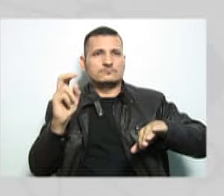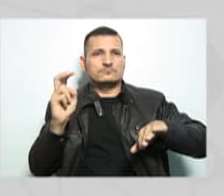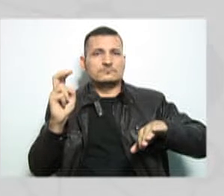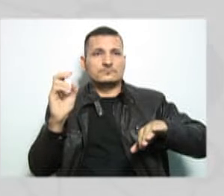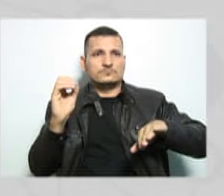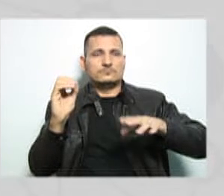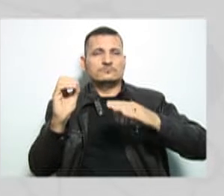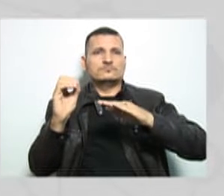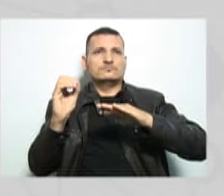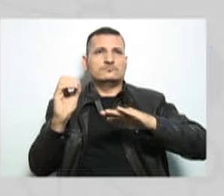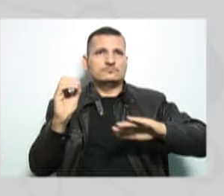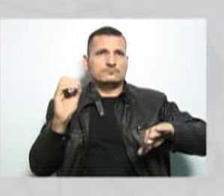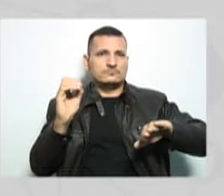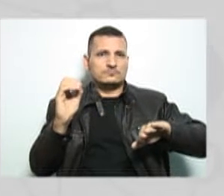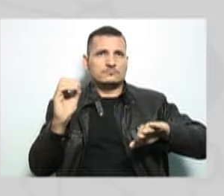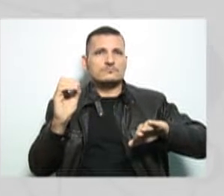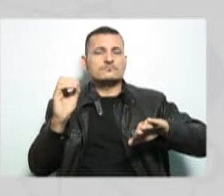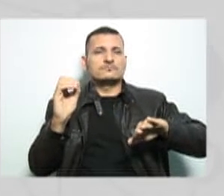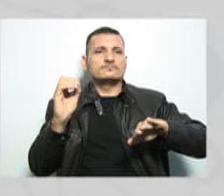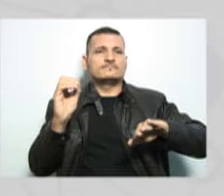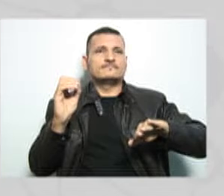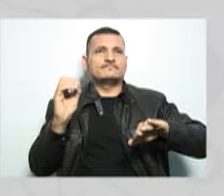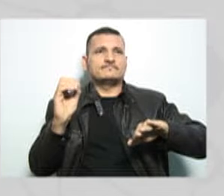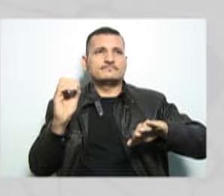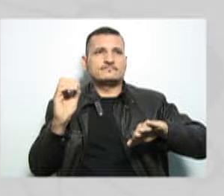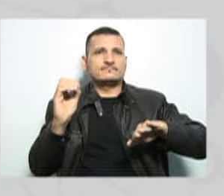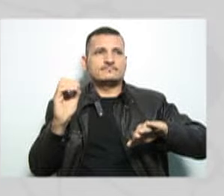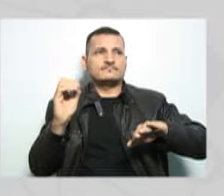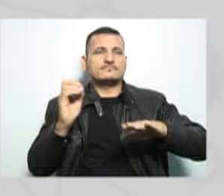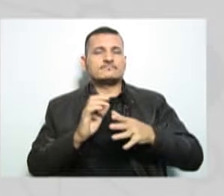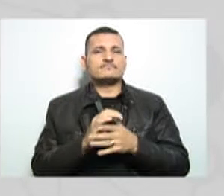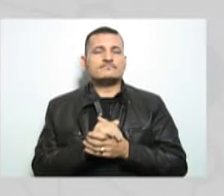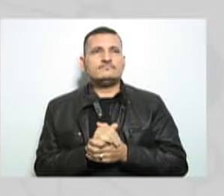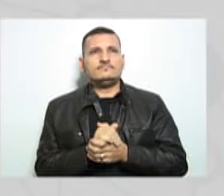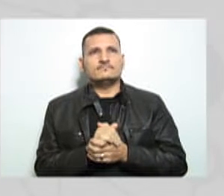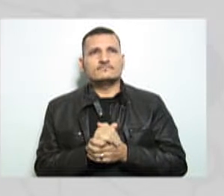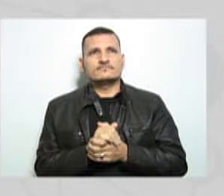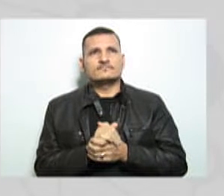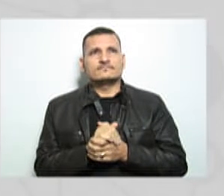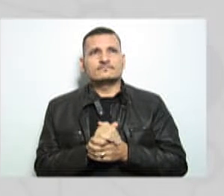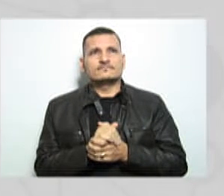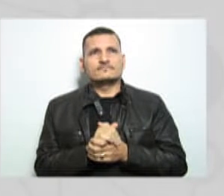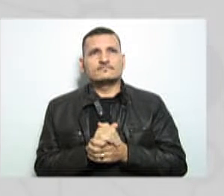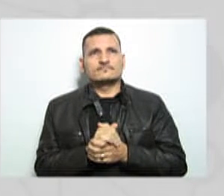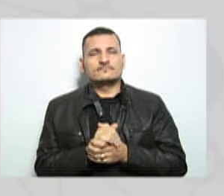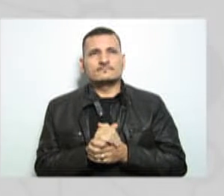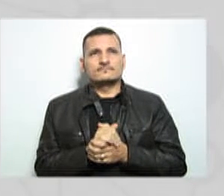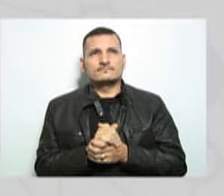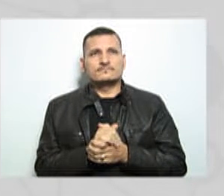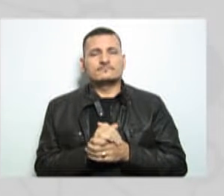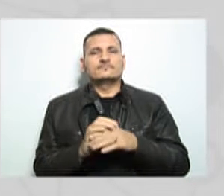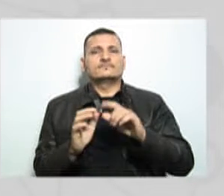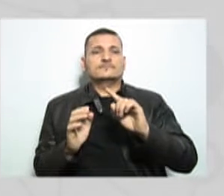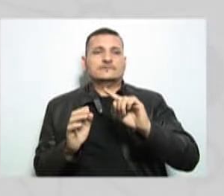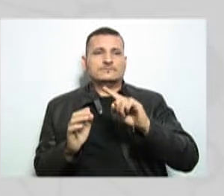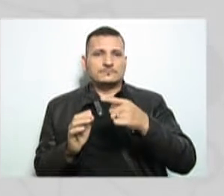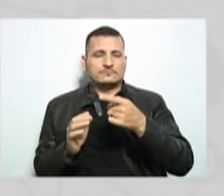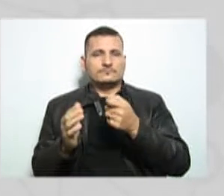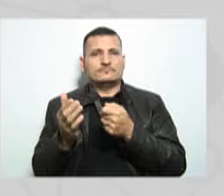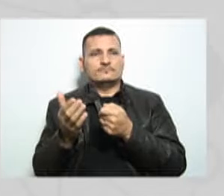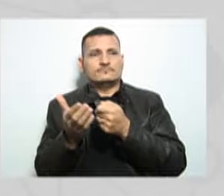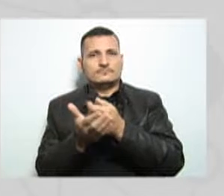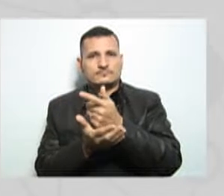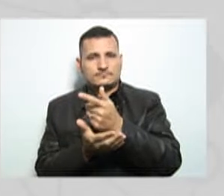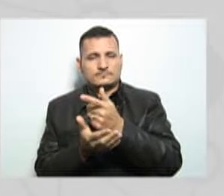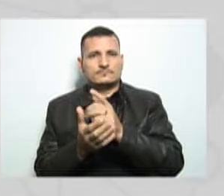porque não tinha a média, certo? Logo em seguida, eu faço uma compra. Se